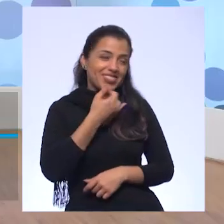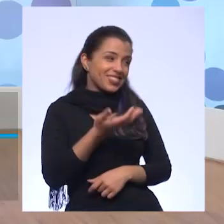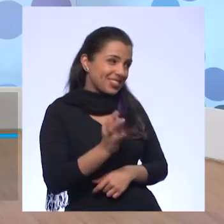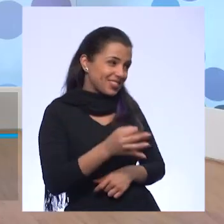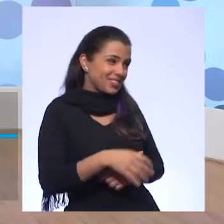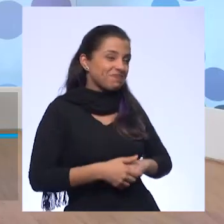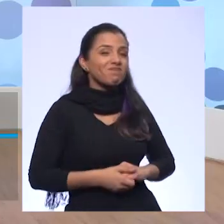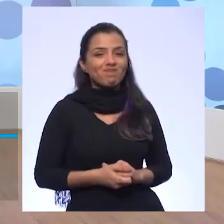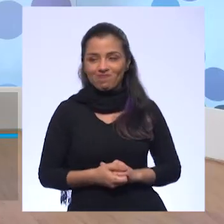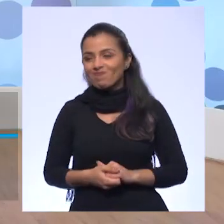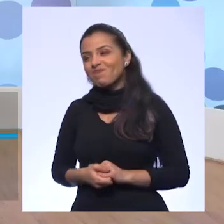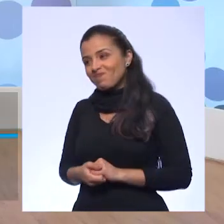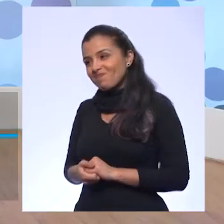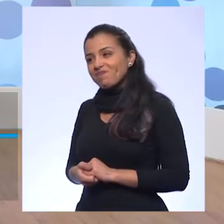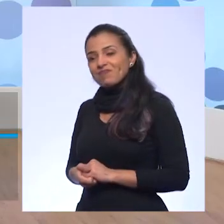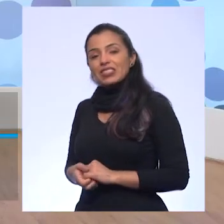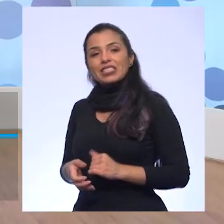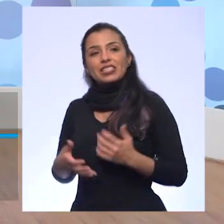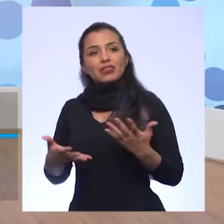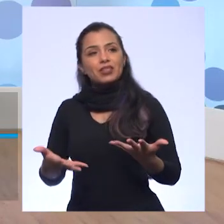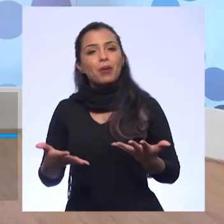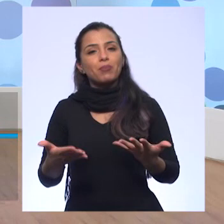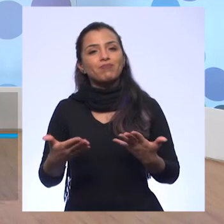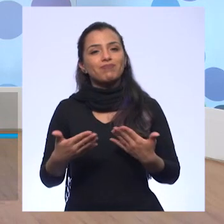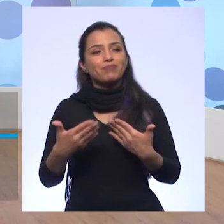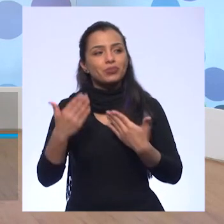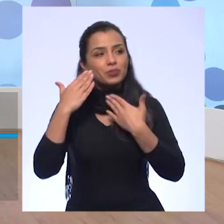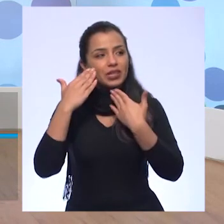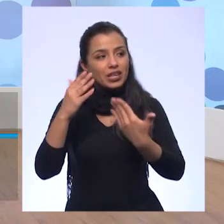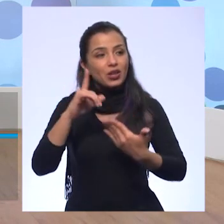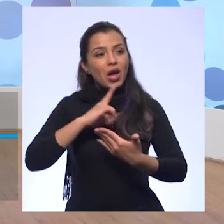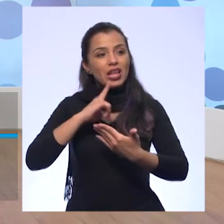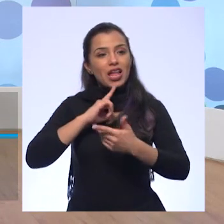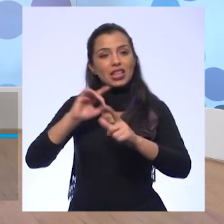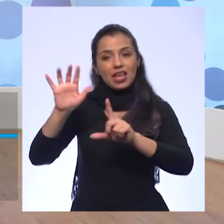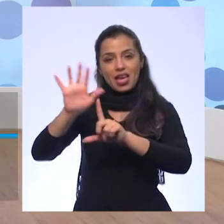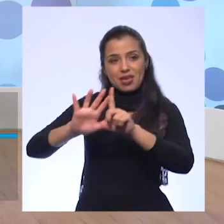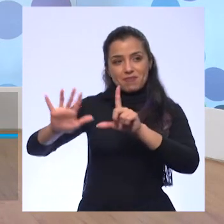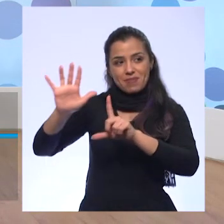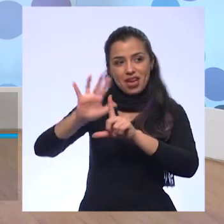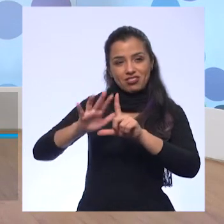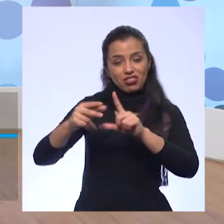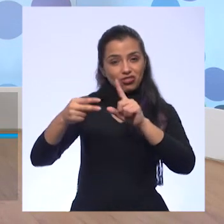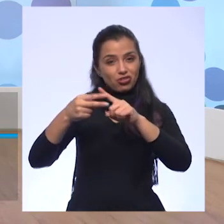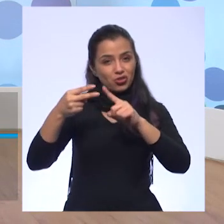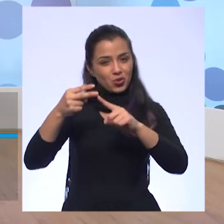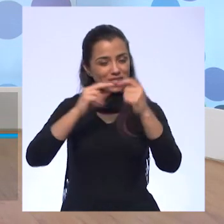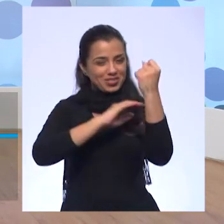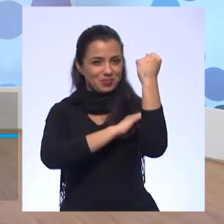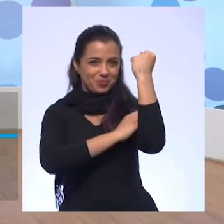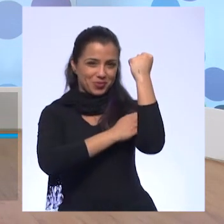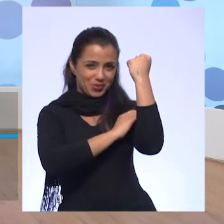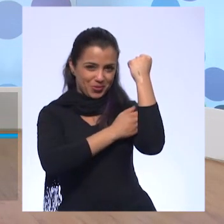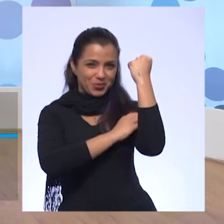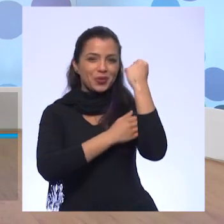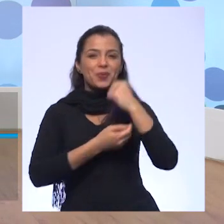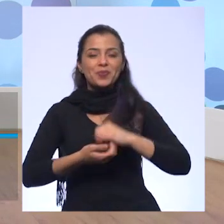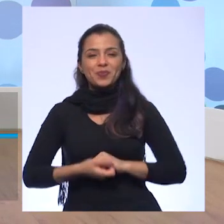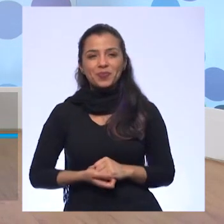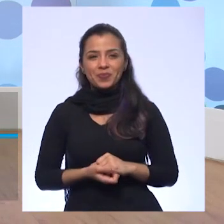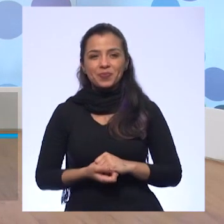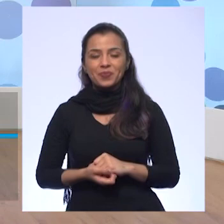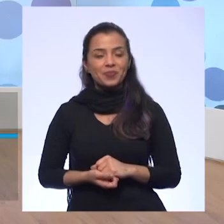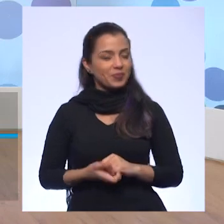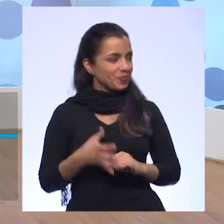Mas valeu aí, olha, tem os dois músculos que a gente vai mostrar, e continua aí, né, o esquema, né, professor Edjoel? Quer